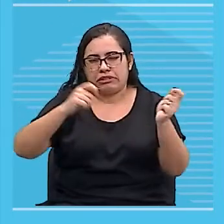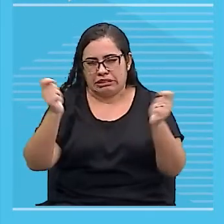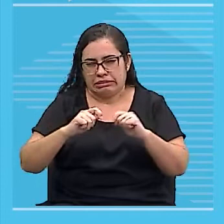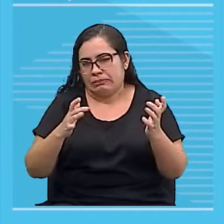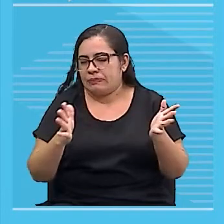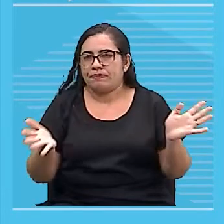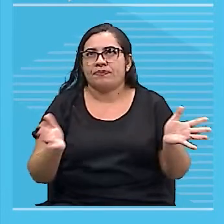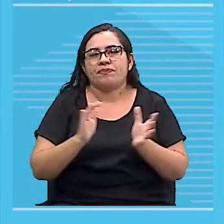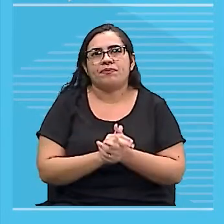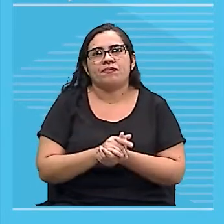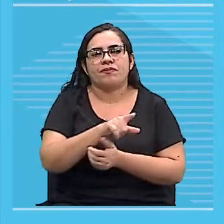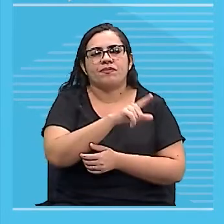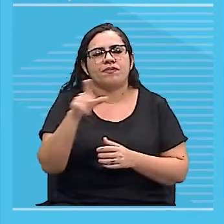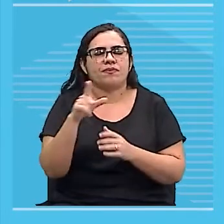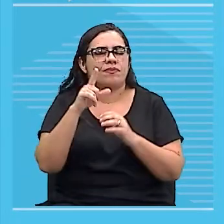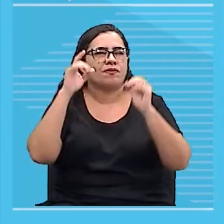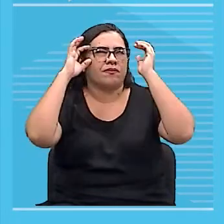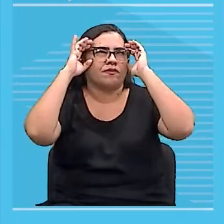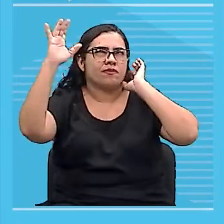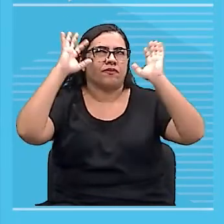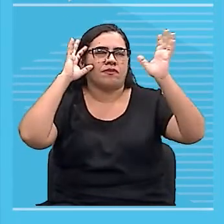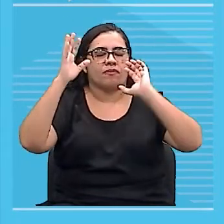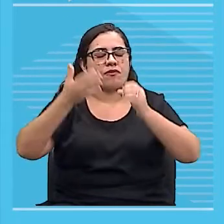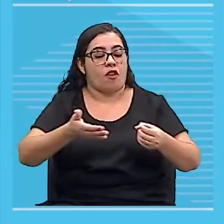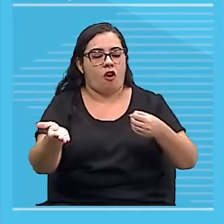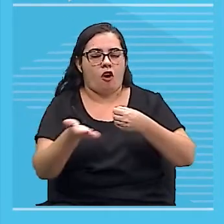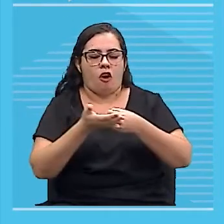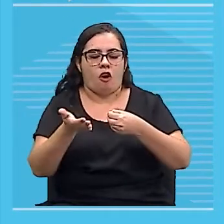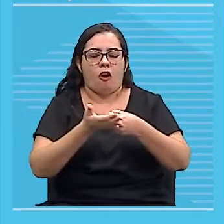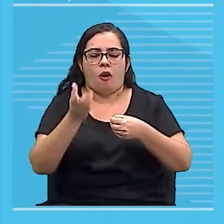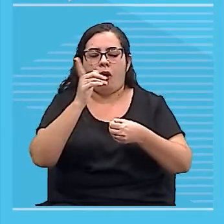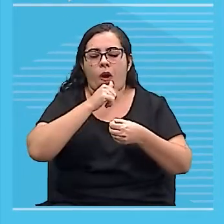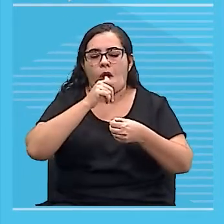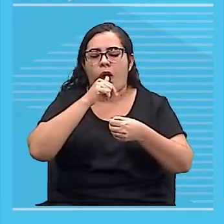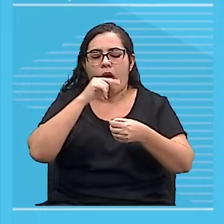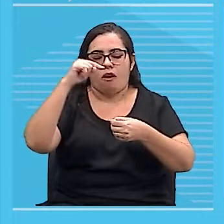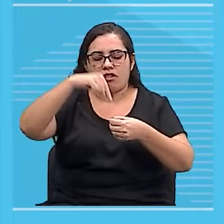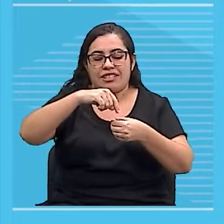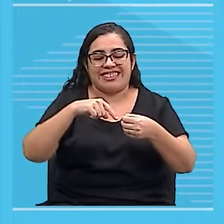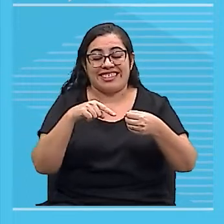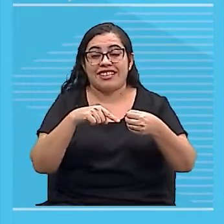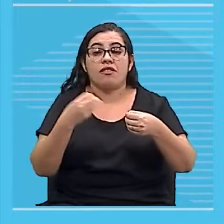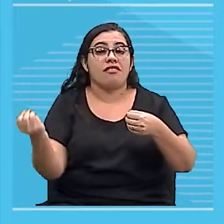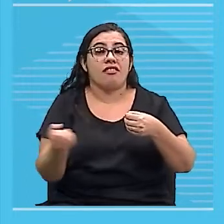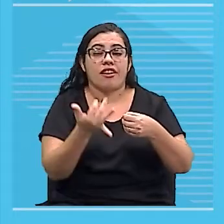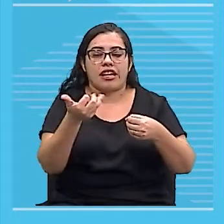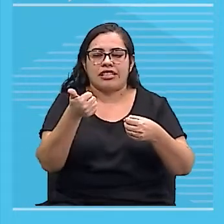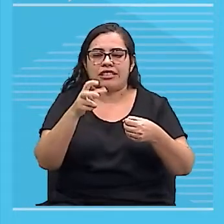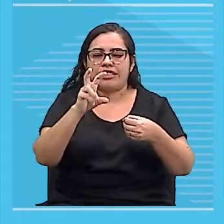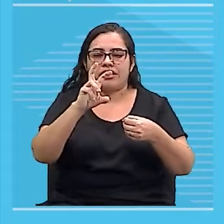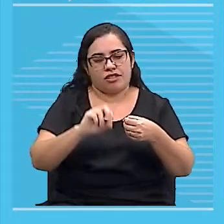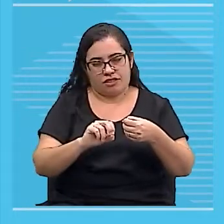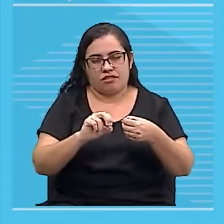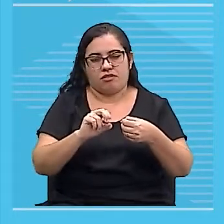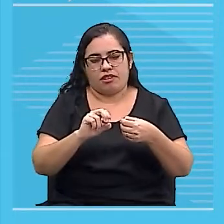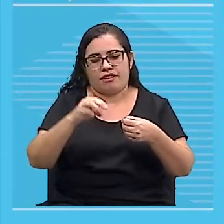se fosse um copo com água, né? Você tem um copinho de 150 ml, vai caber